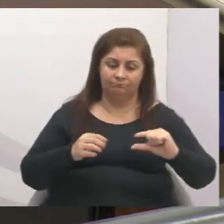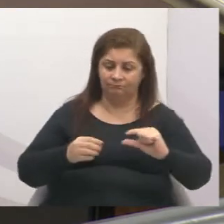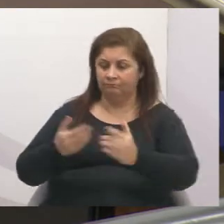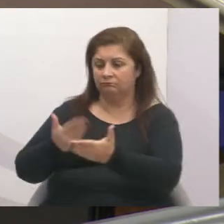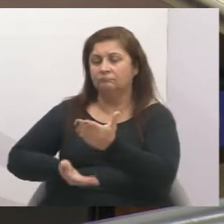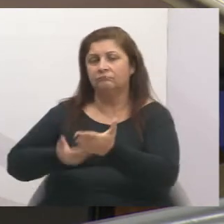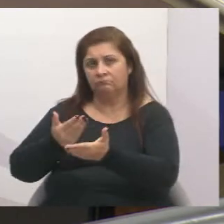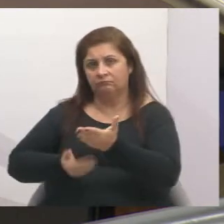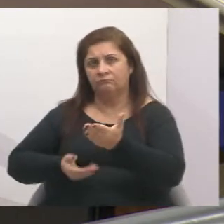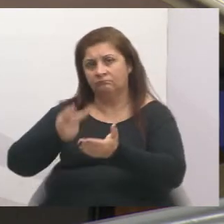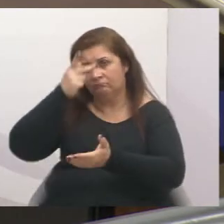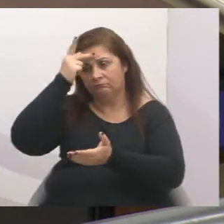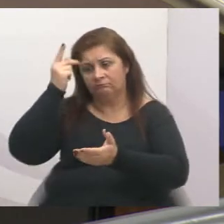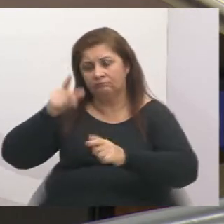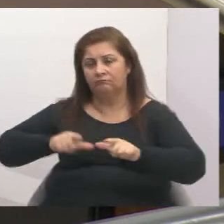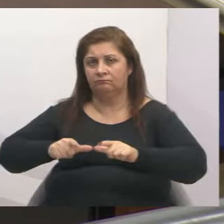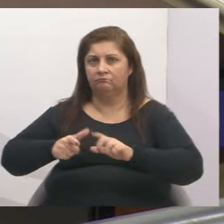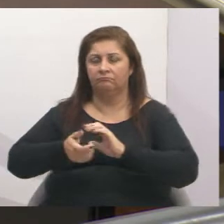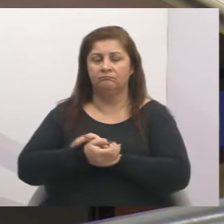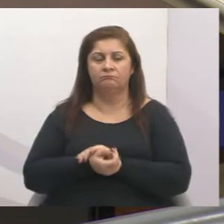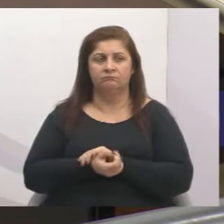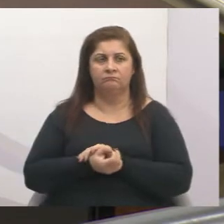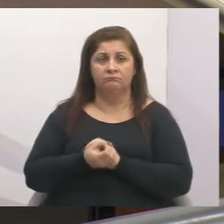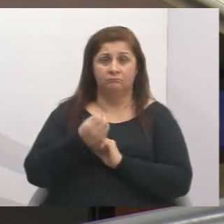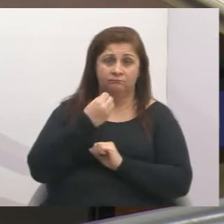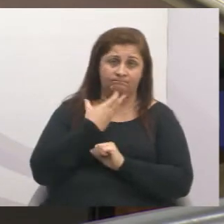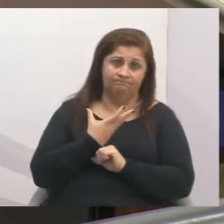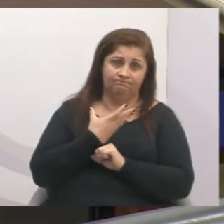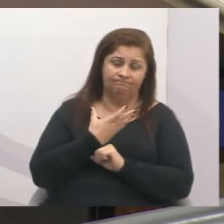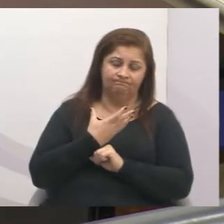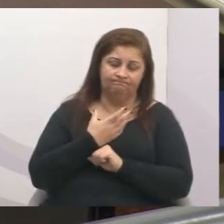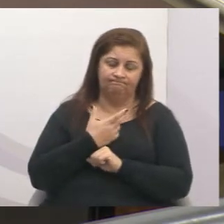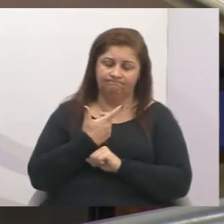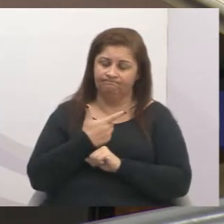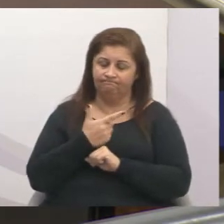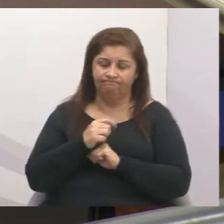disso para os servidores. Agora, é bom? Não é bom, gente.